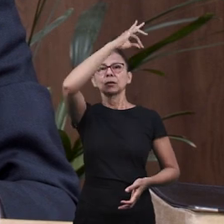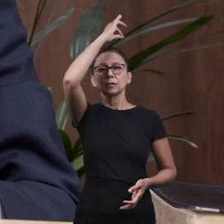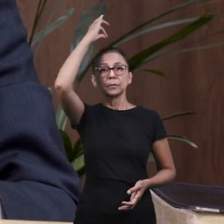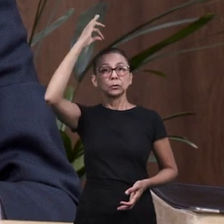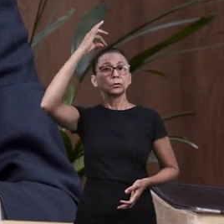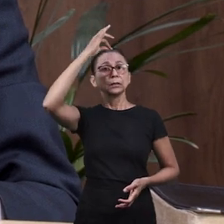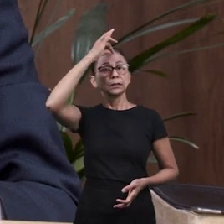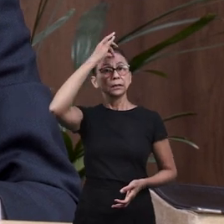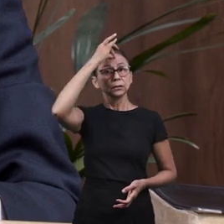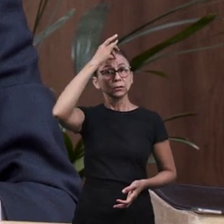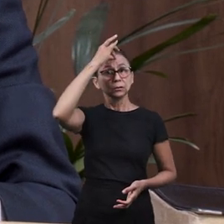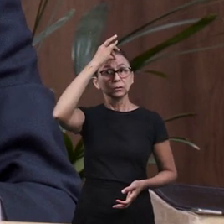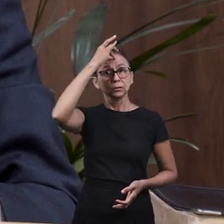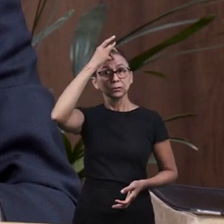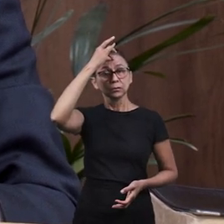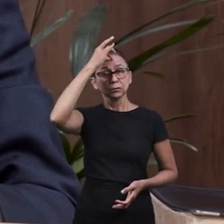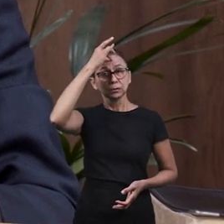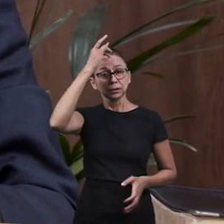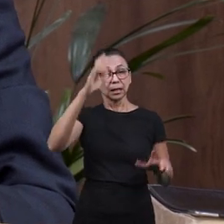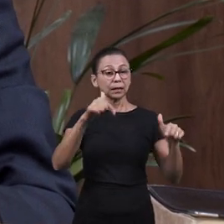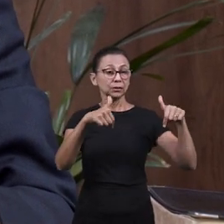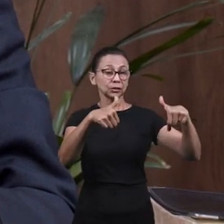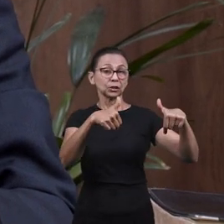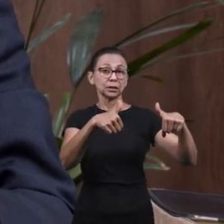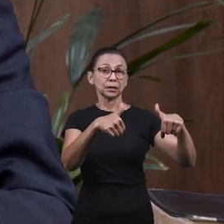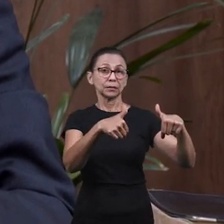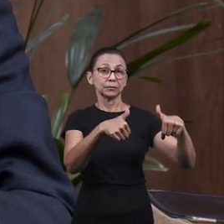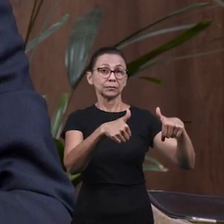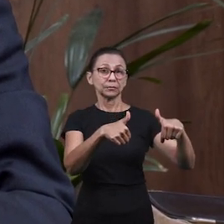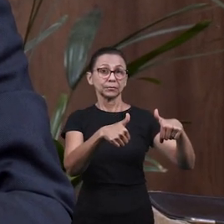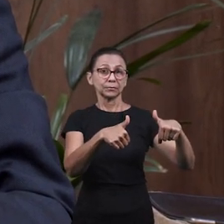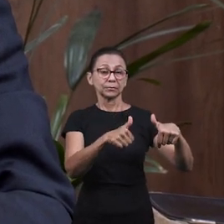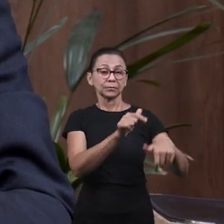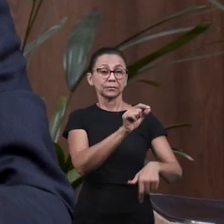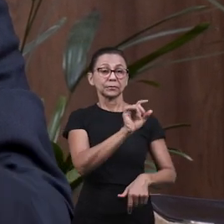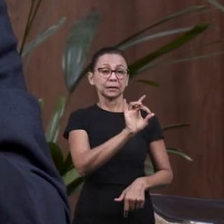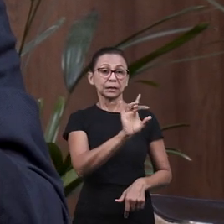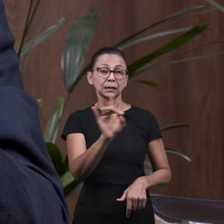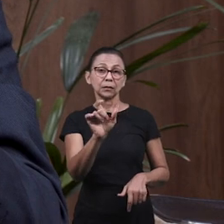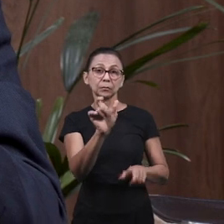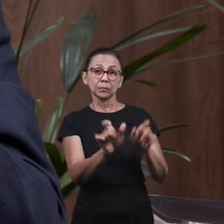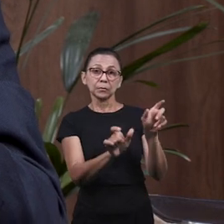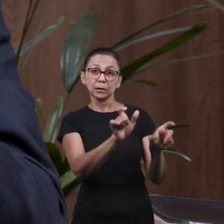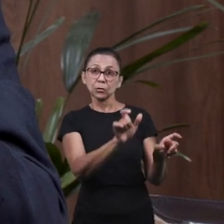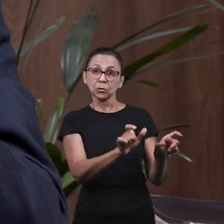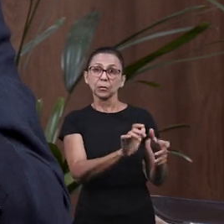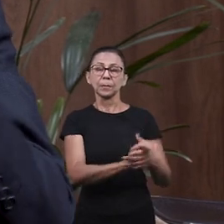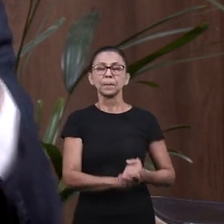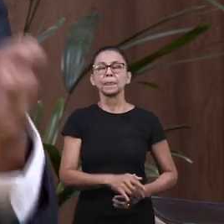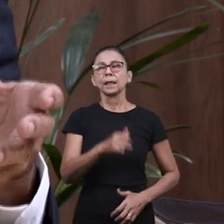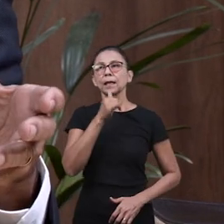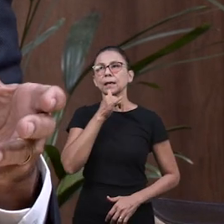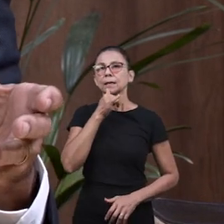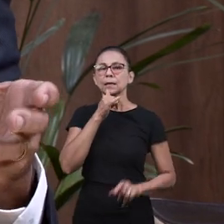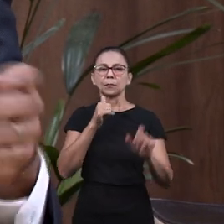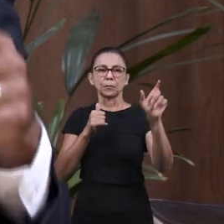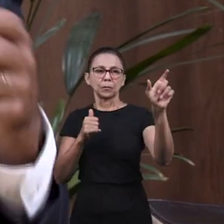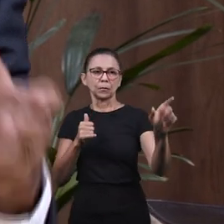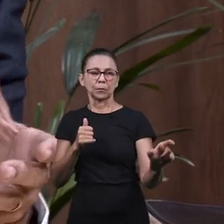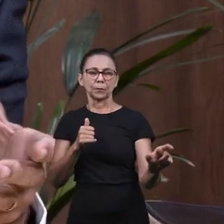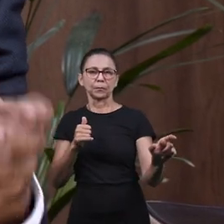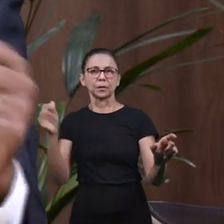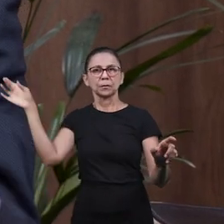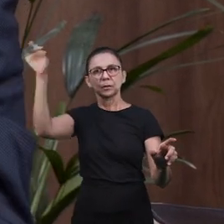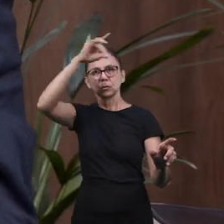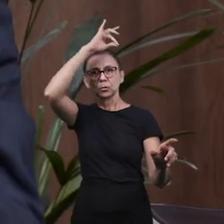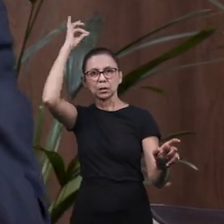mostrando. A diferença que tem do Velho Testamento para o Novo Testamento é que no Velho Testamento o Espírito Santo vinha sobre alguém. Ele vinha